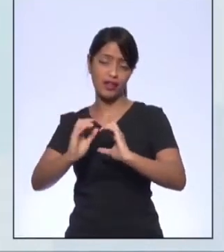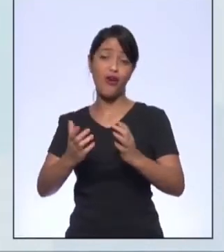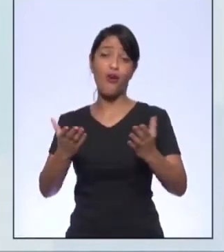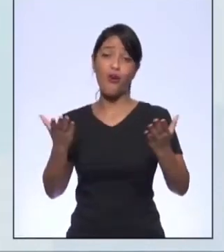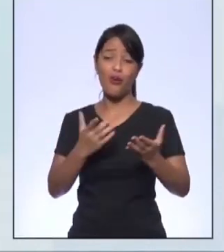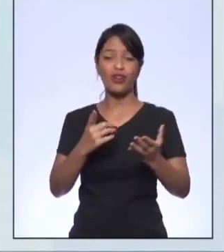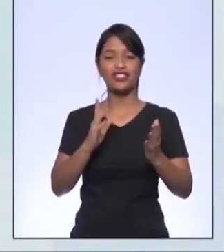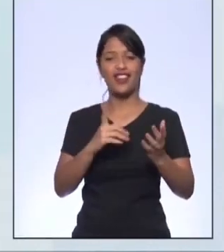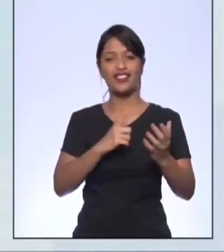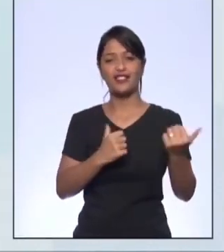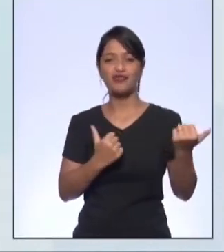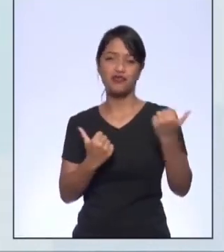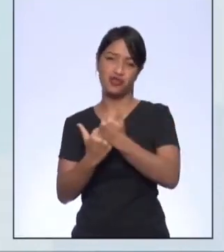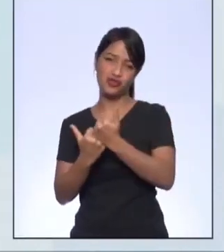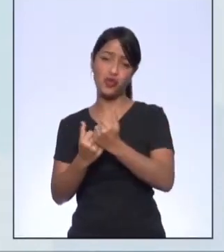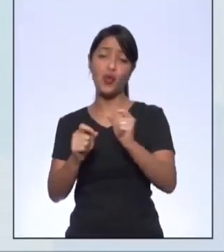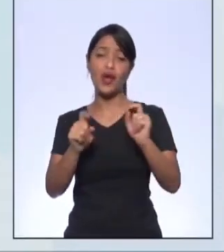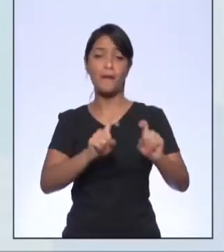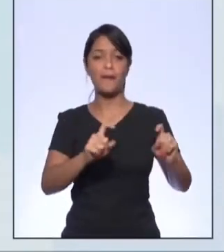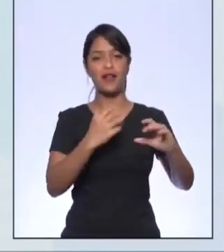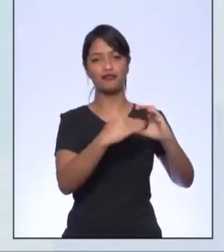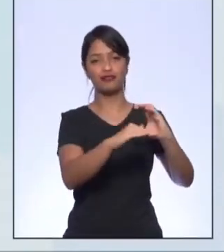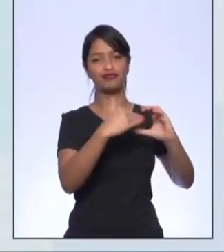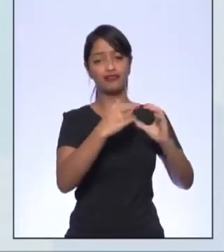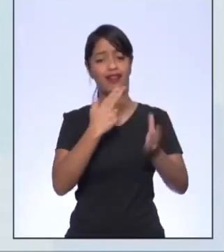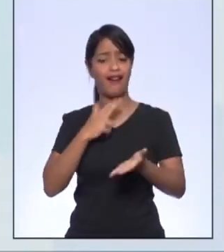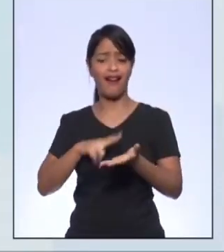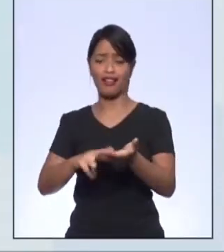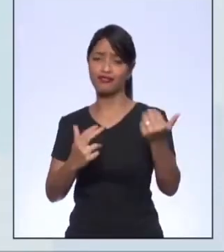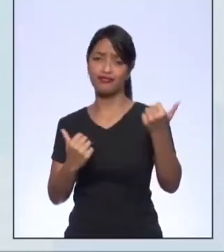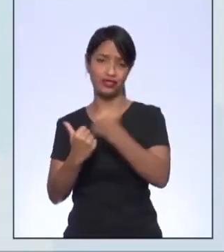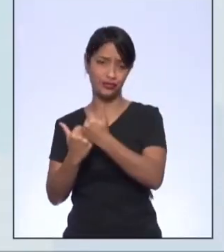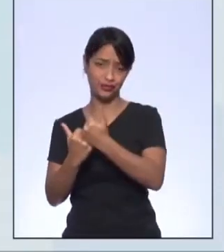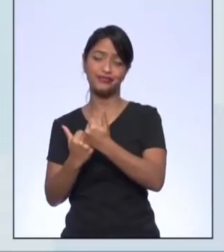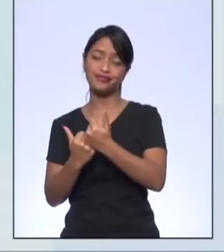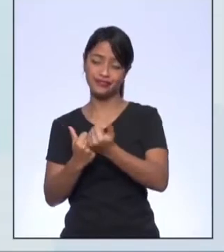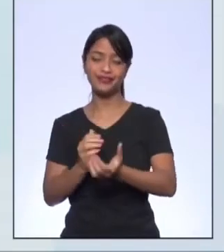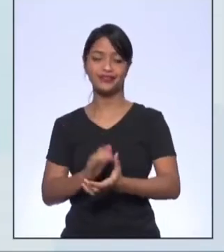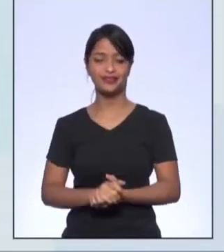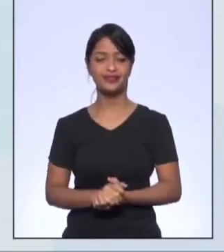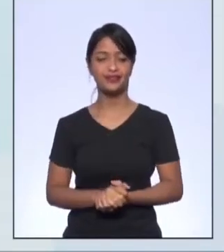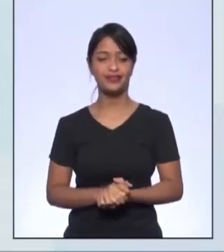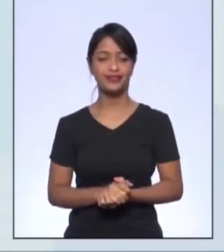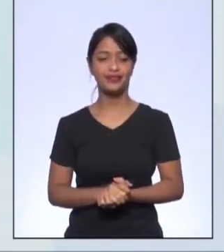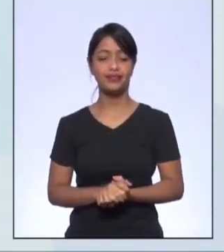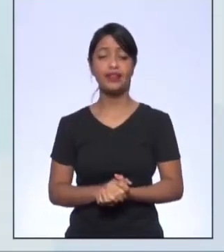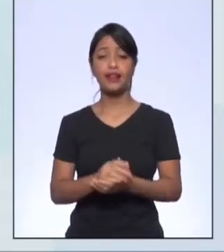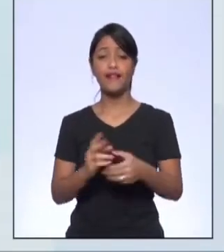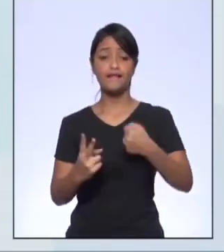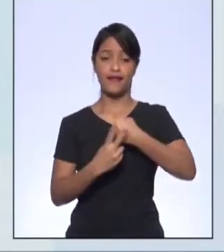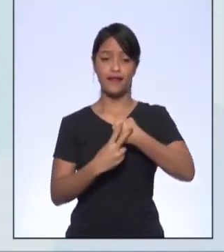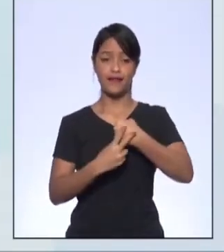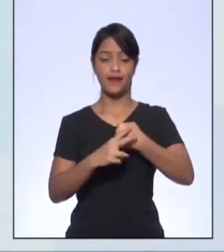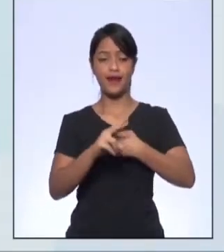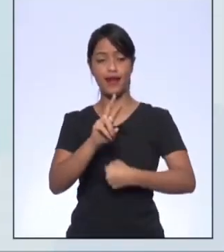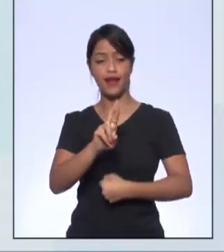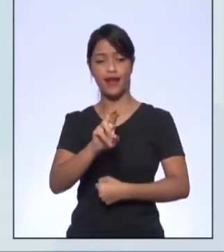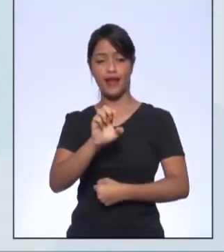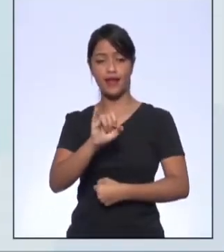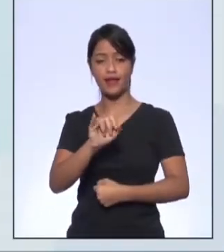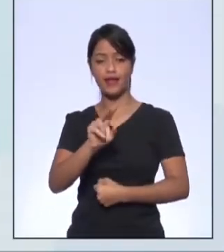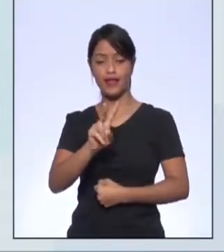né? Que é o correio eletrônico, certo? E reivindicar, vamos